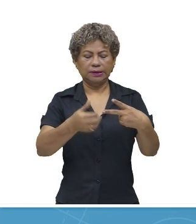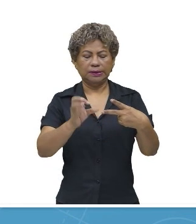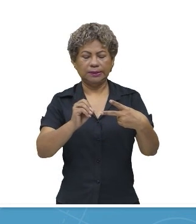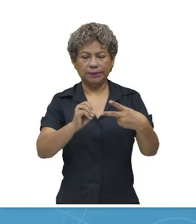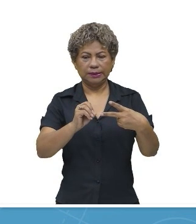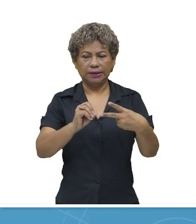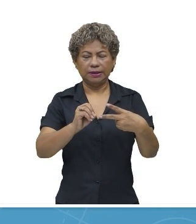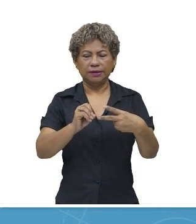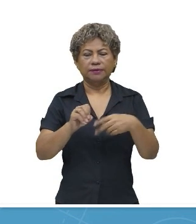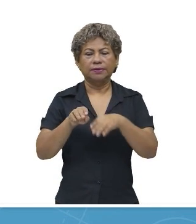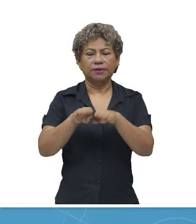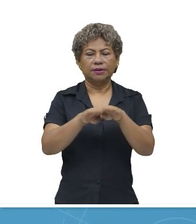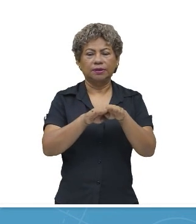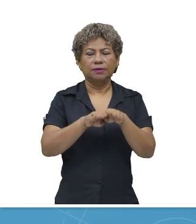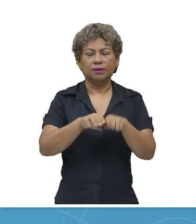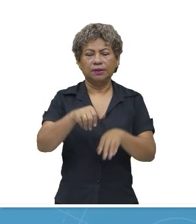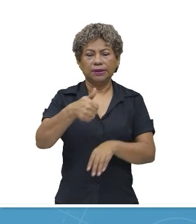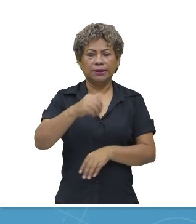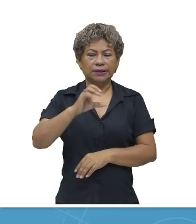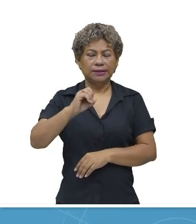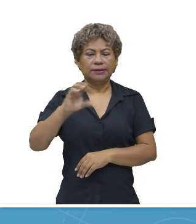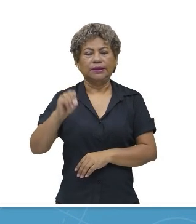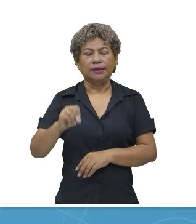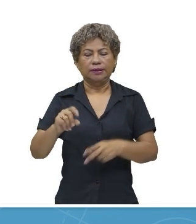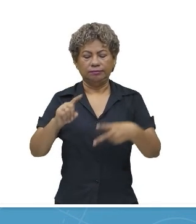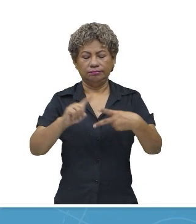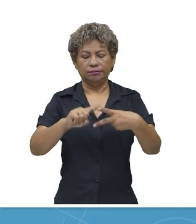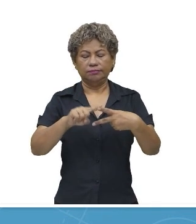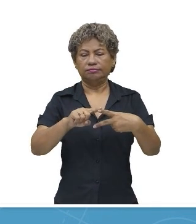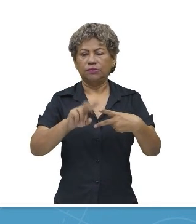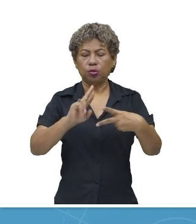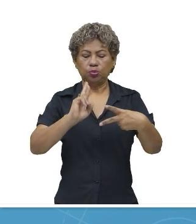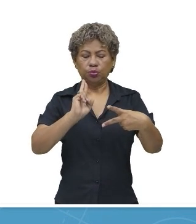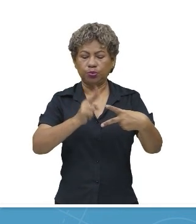100. Tem uma outra forma da gente resolver